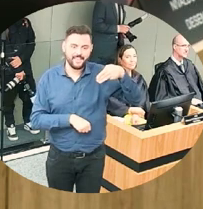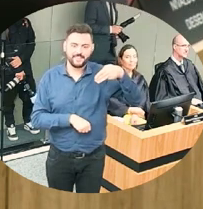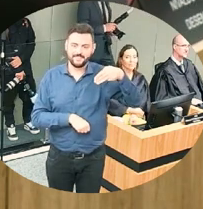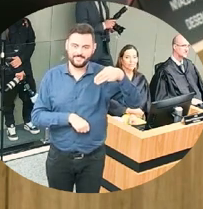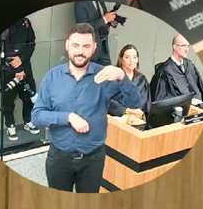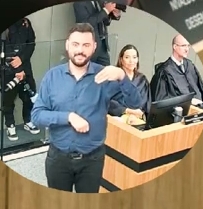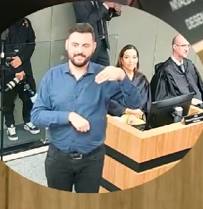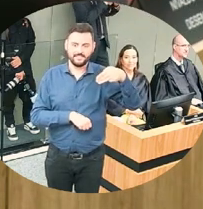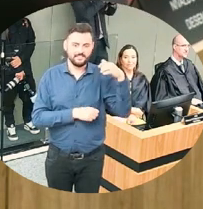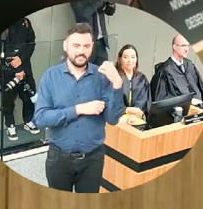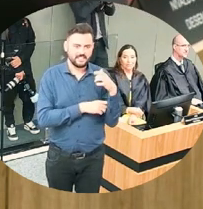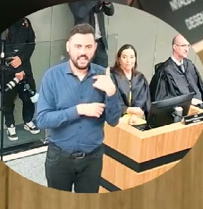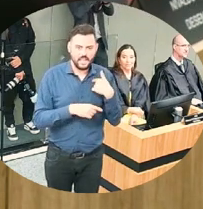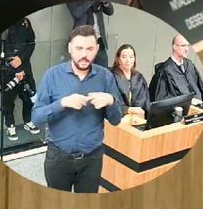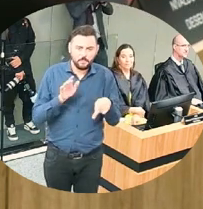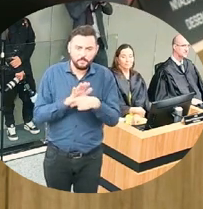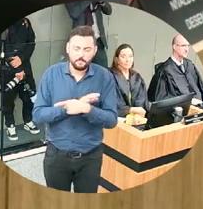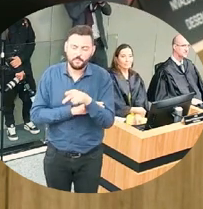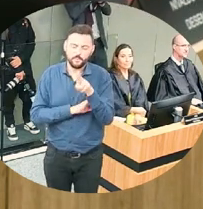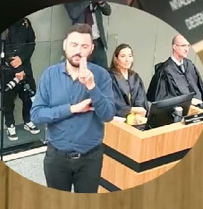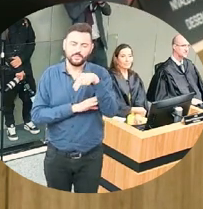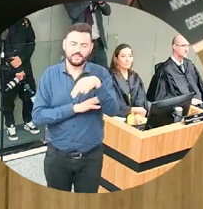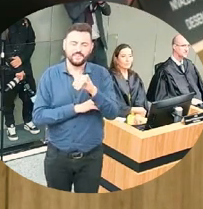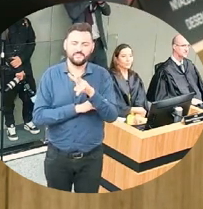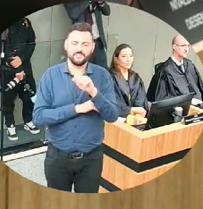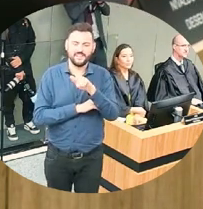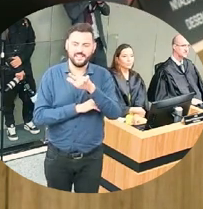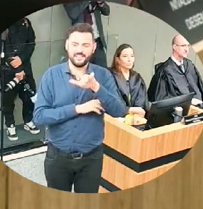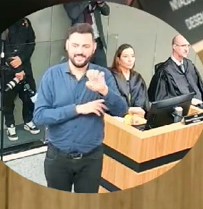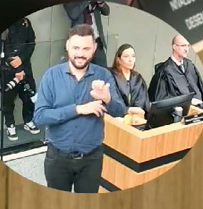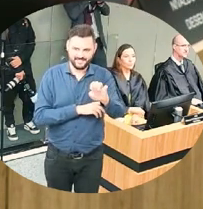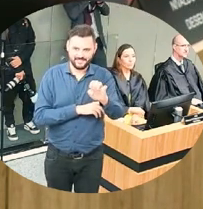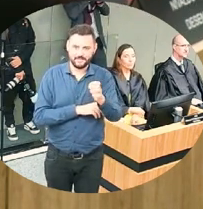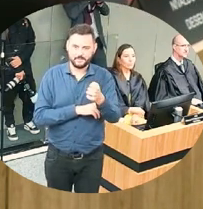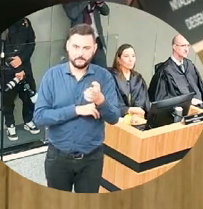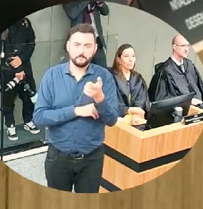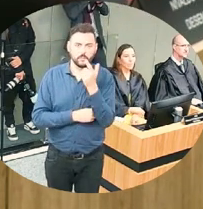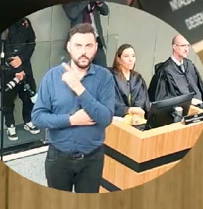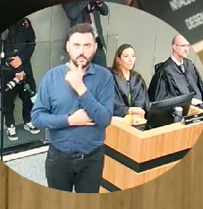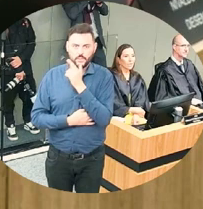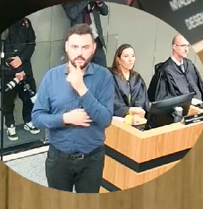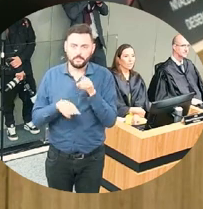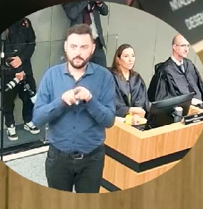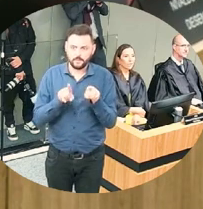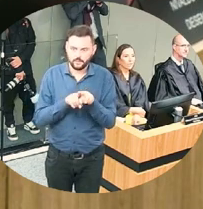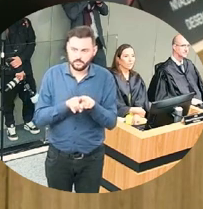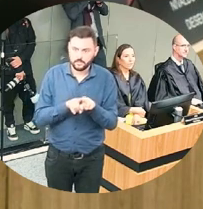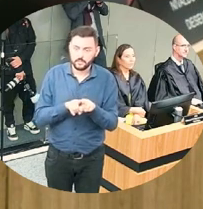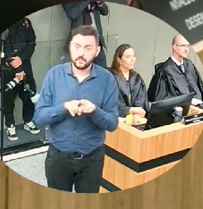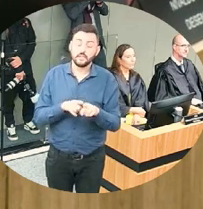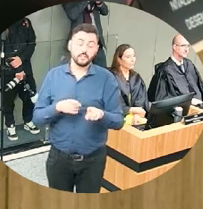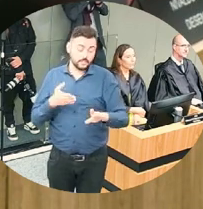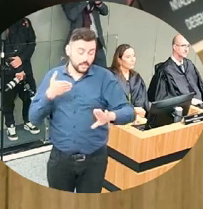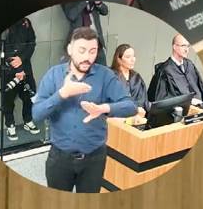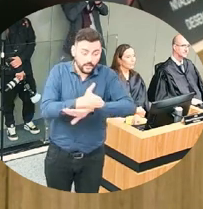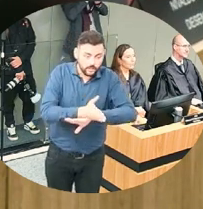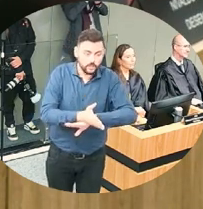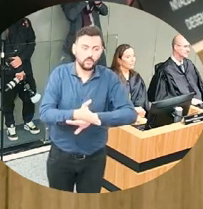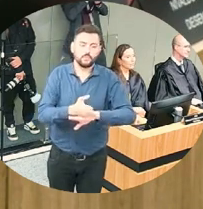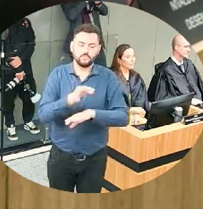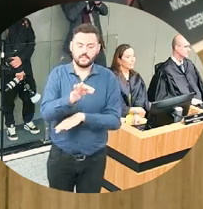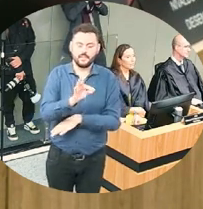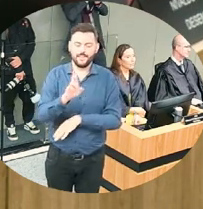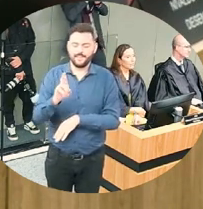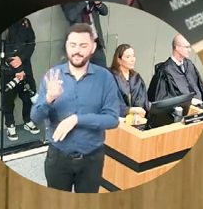Universidade do Vale do Itajaí Univale ingressou como servidor na justiça do trabalho no